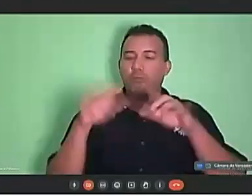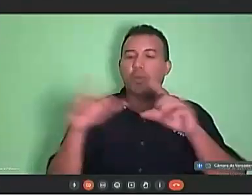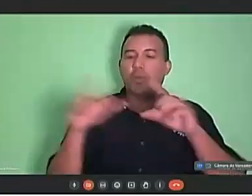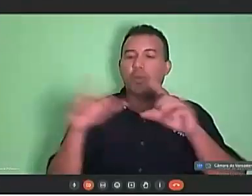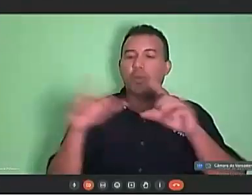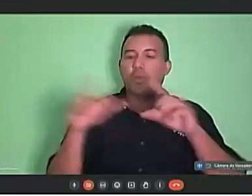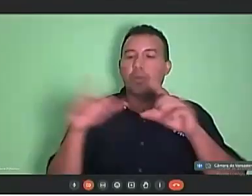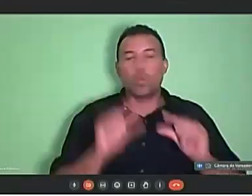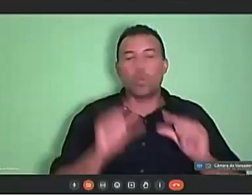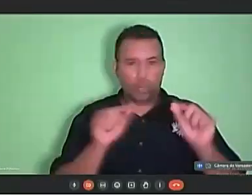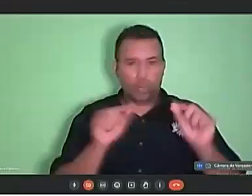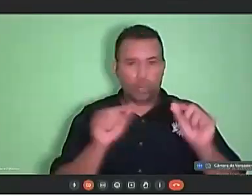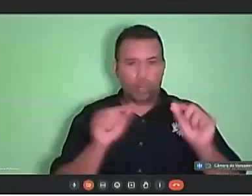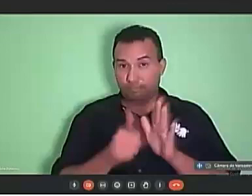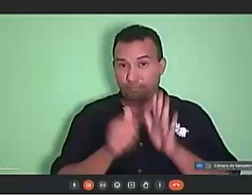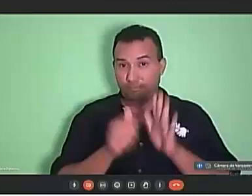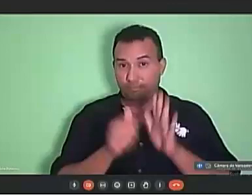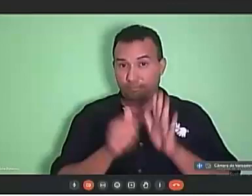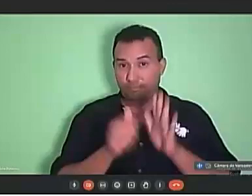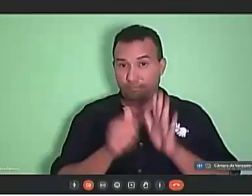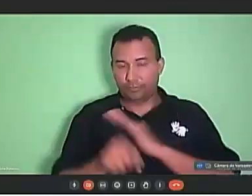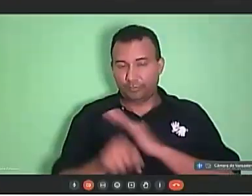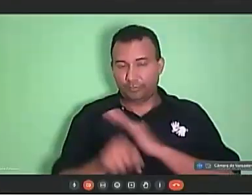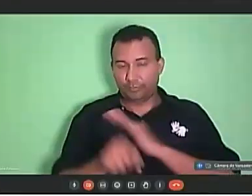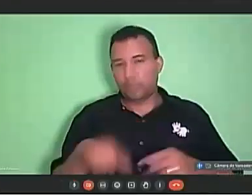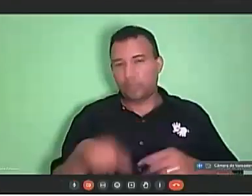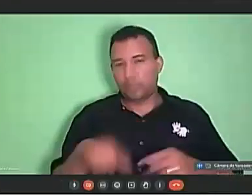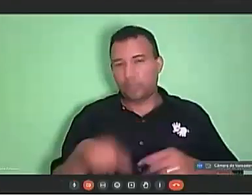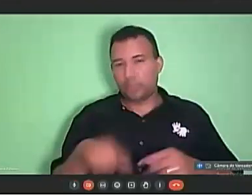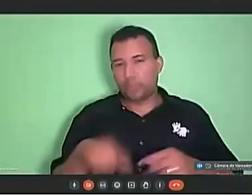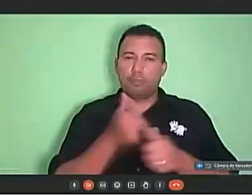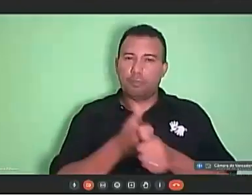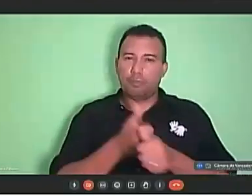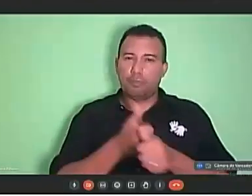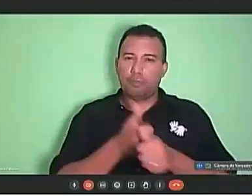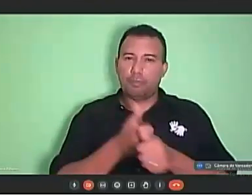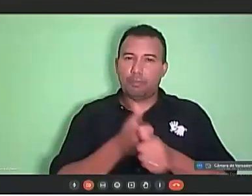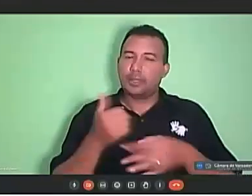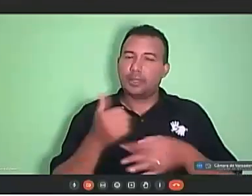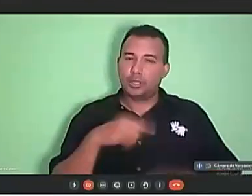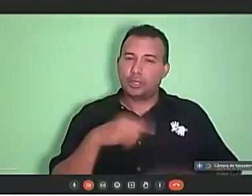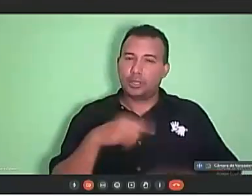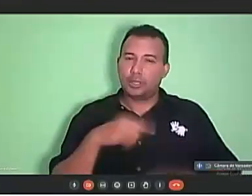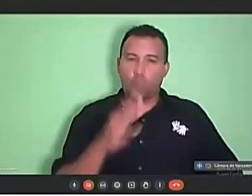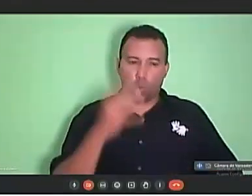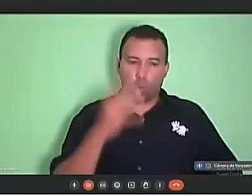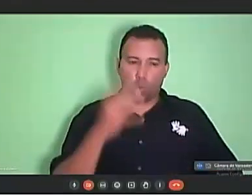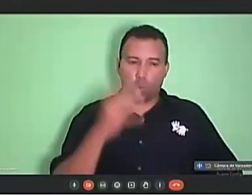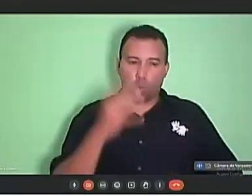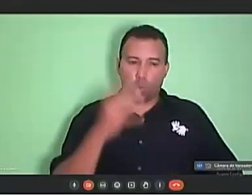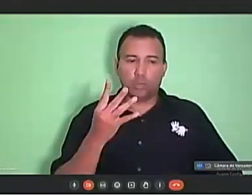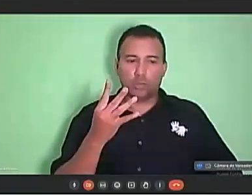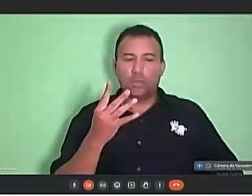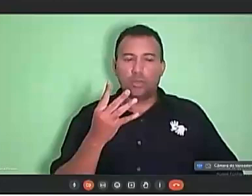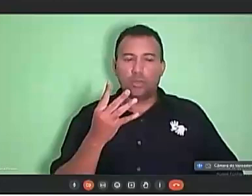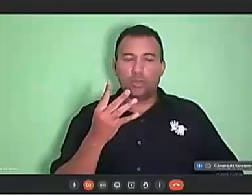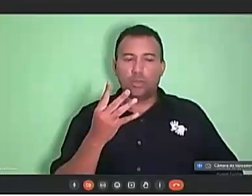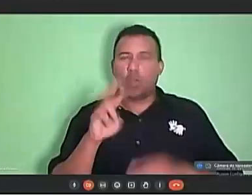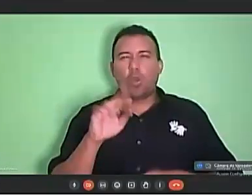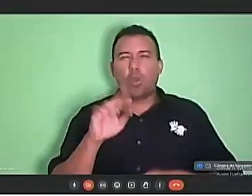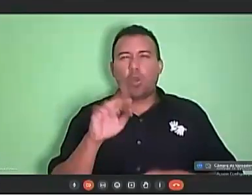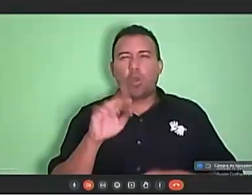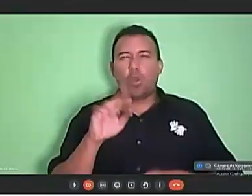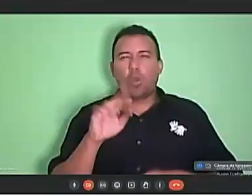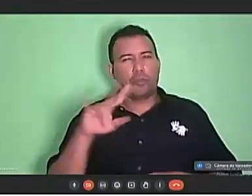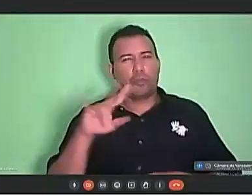primeira pergunta. Existem aqui perto da cidade 4 pontes rodoviárias. Quanto que elas influenciam no escoamento? Era uma outra